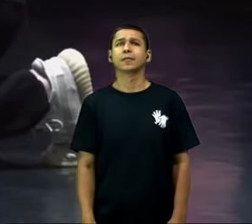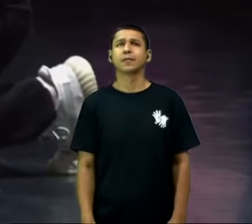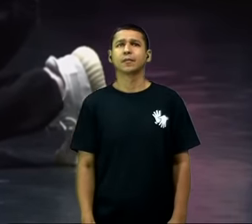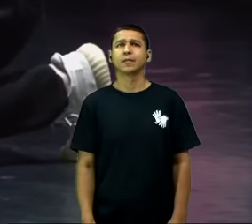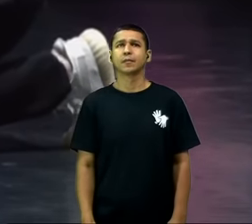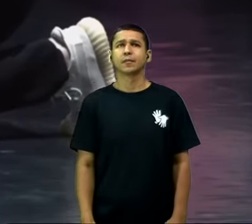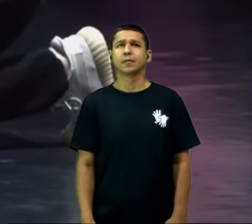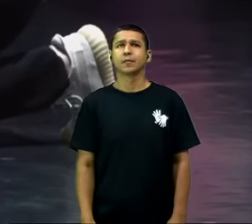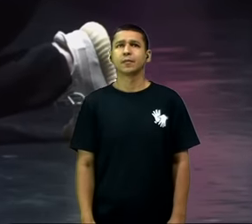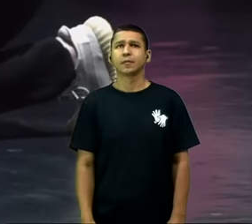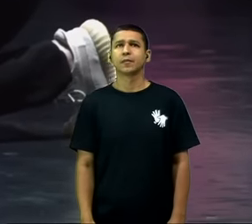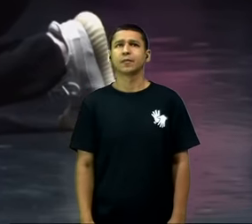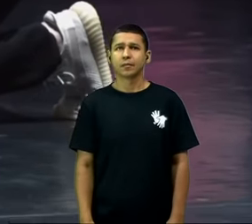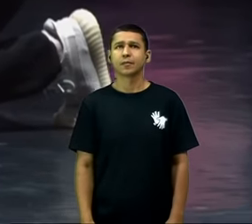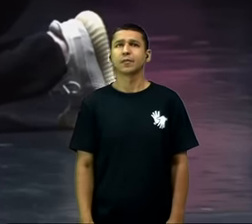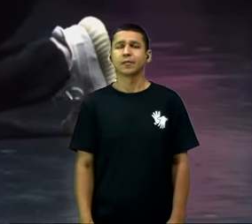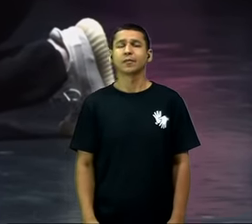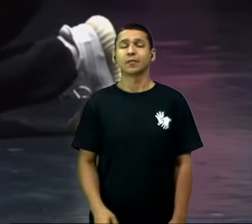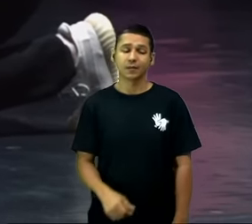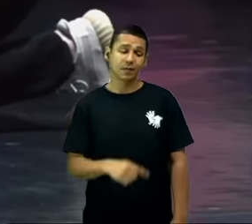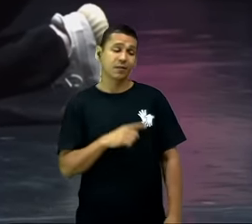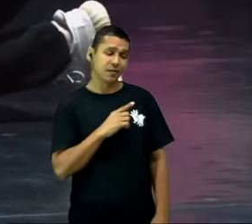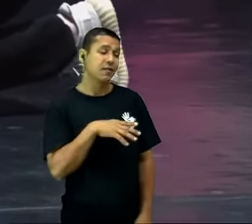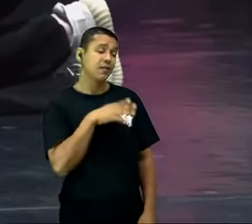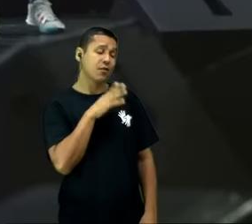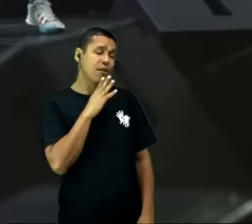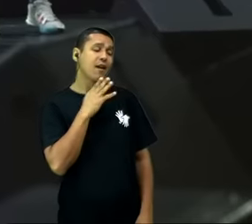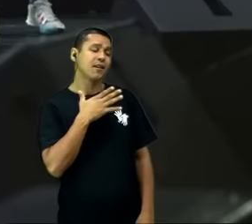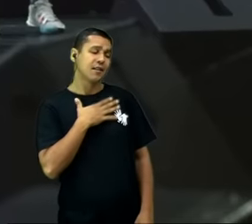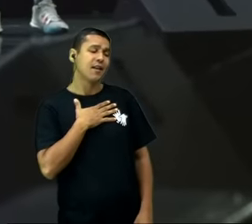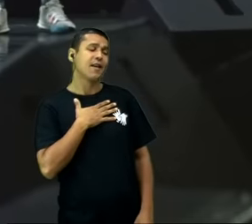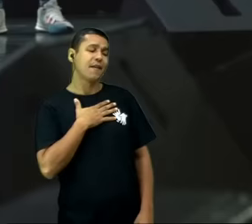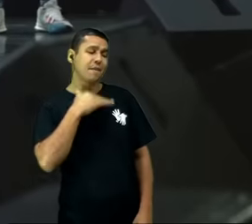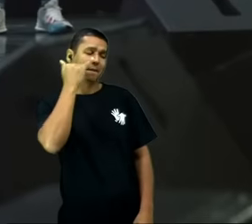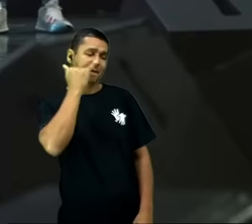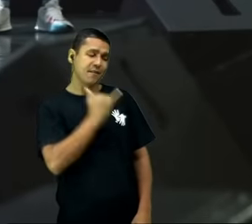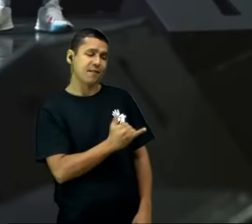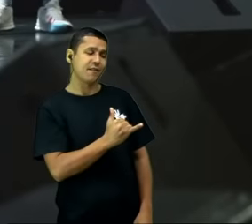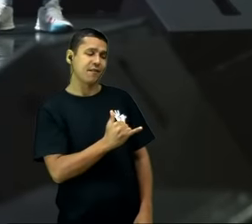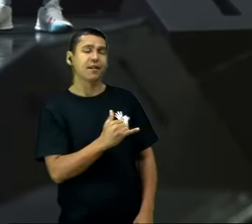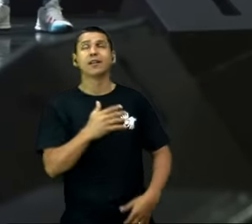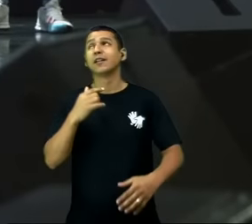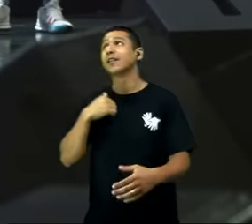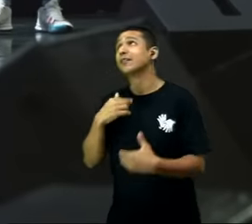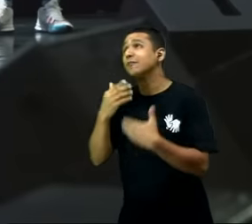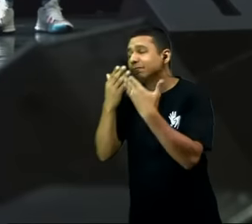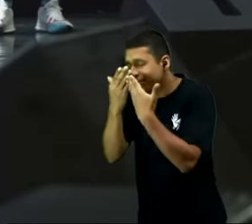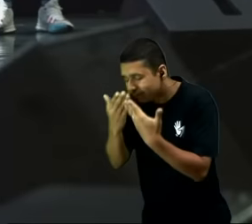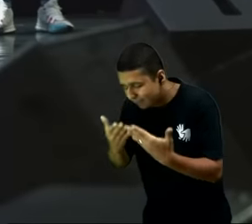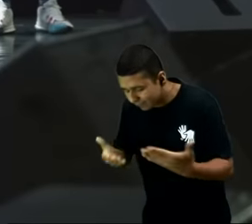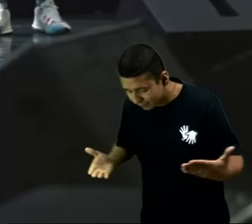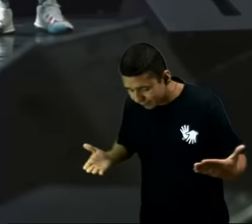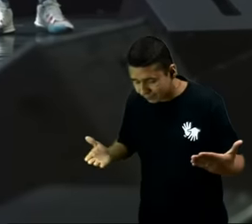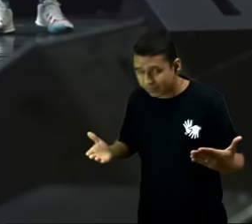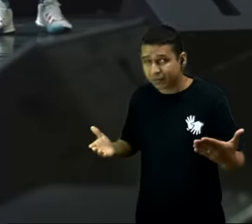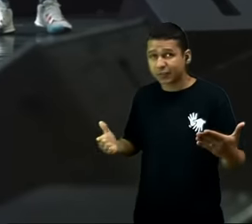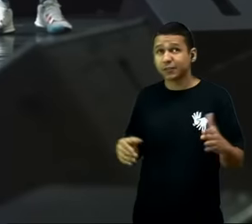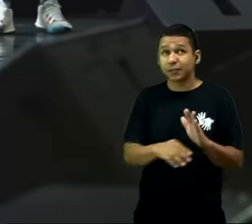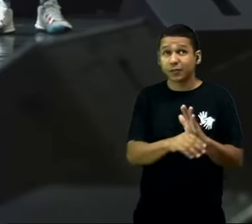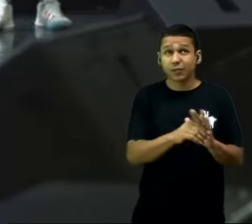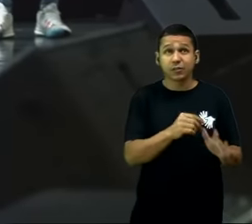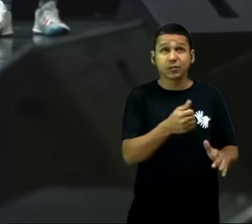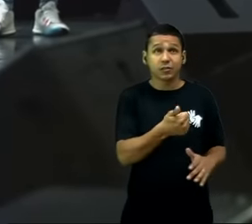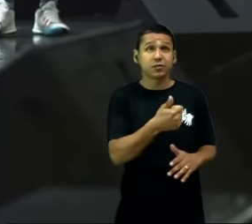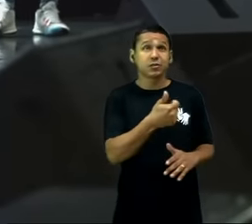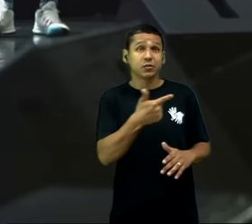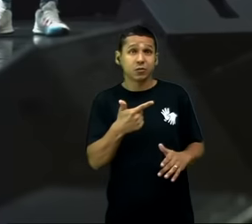eu sei que você reconhece a minha voz. E ele respondeu, Senhor, eis-me aqui. Versículo 12 diz, não